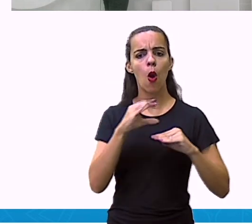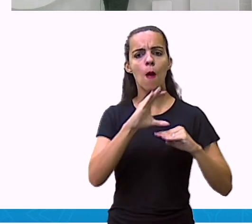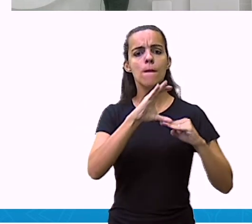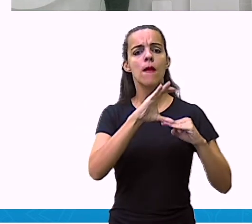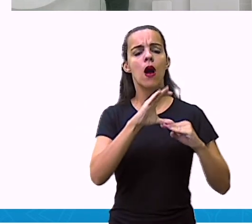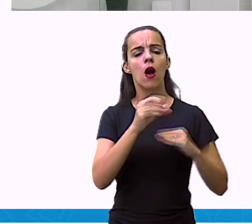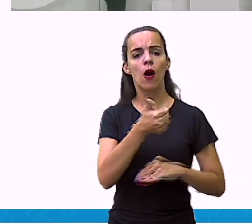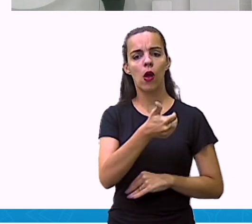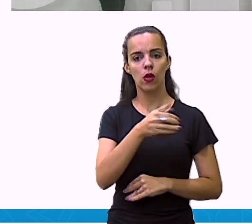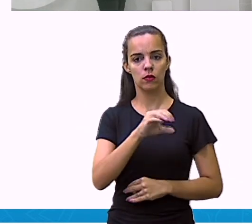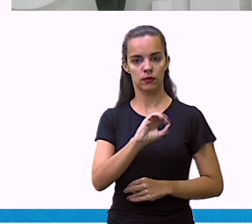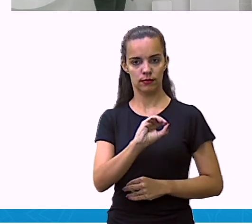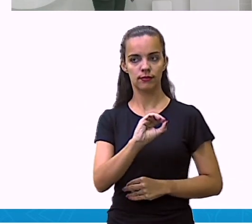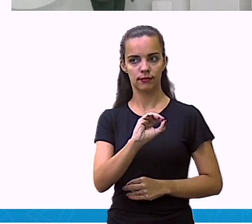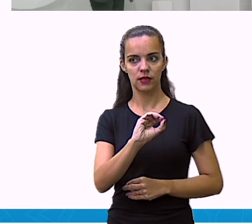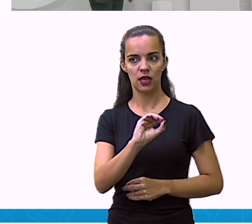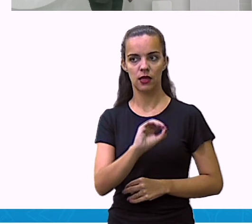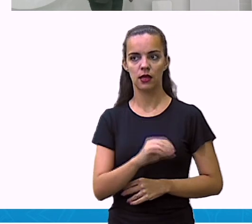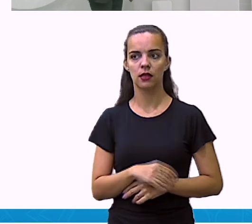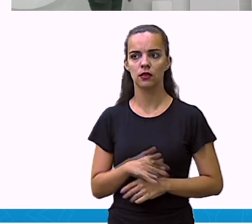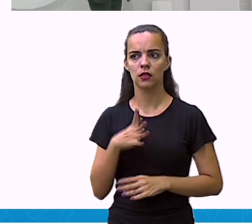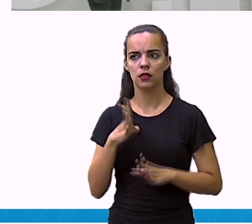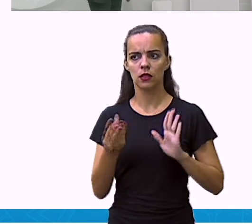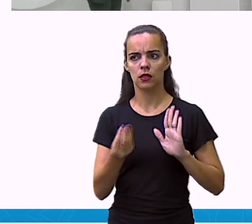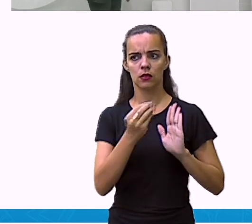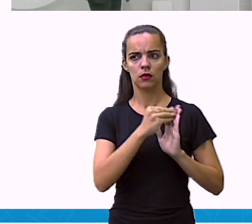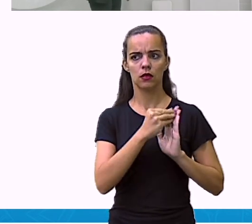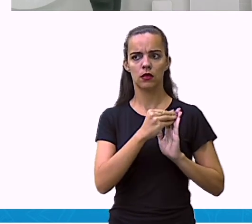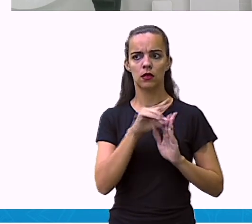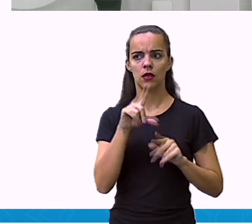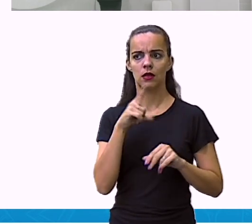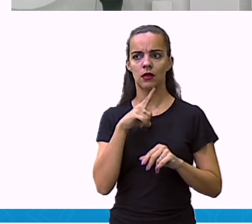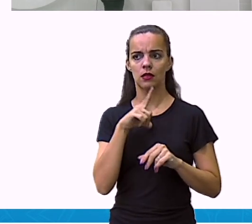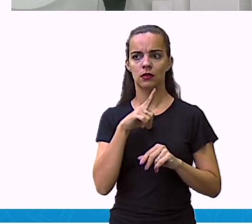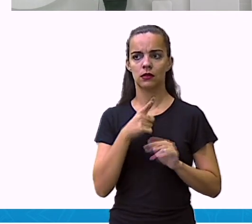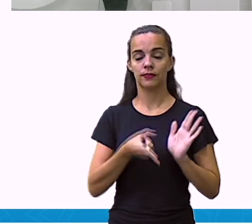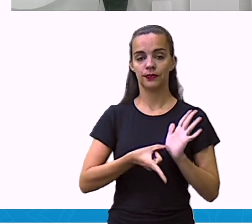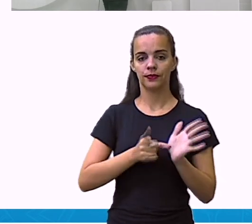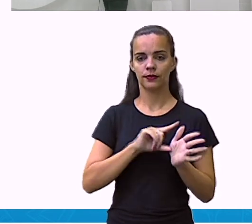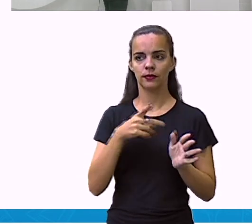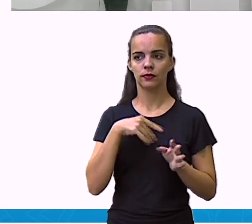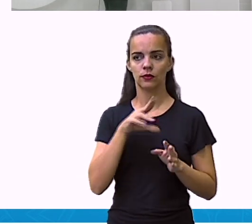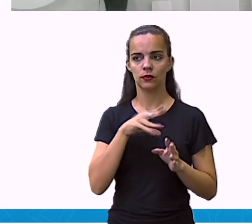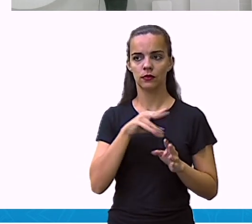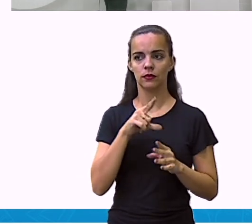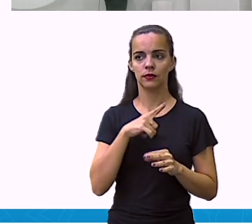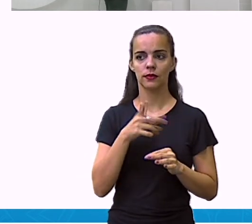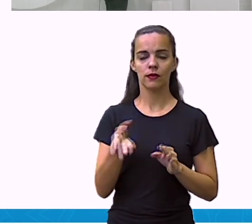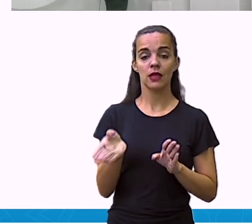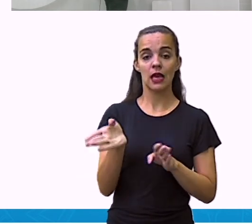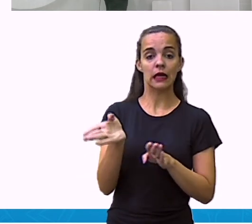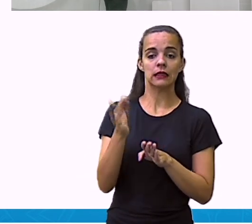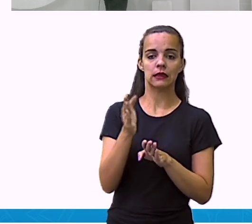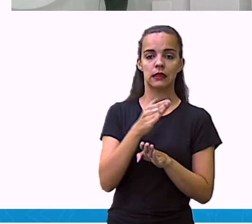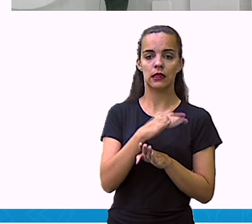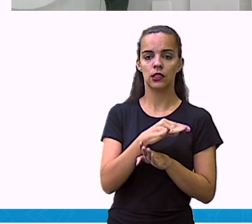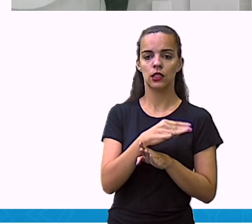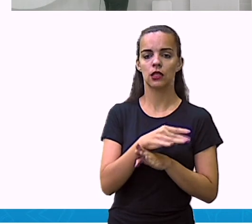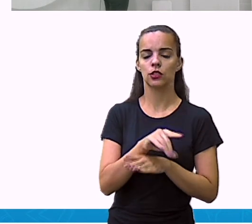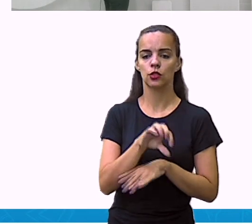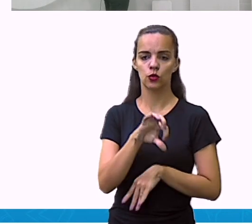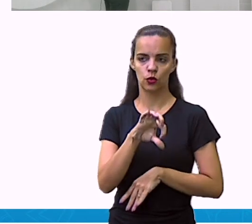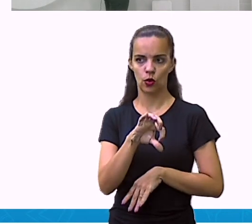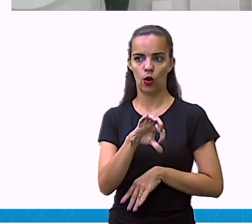E agora, professora, não é o sucessor que eu vou colocar, eu vou estar colocando o antecessor, aquele que vem antes do